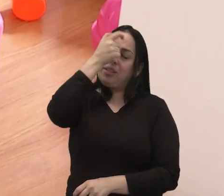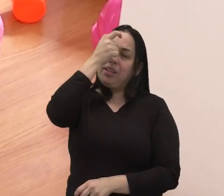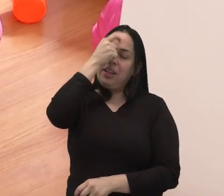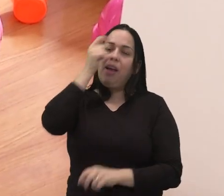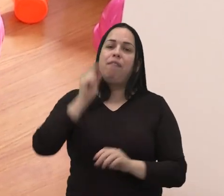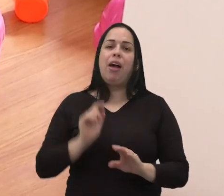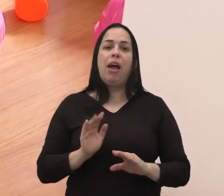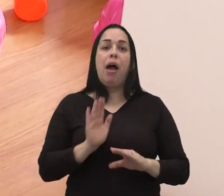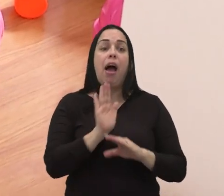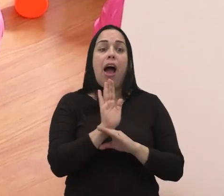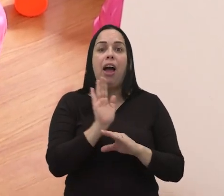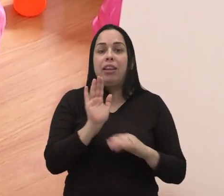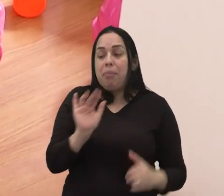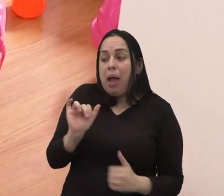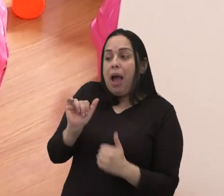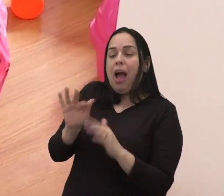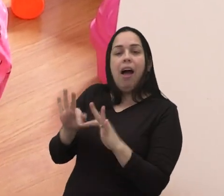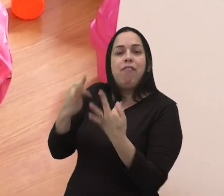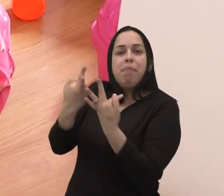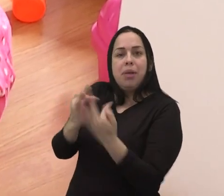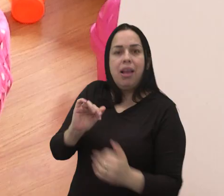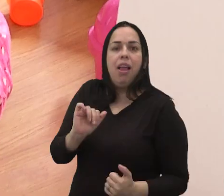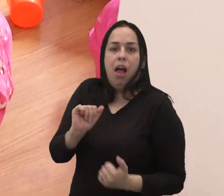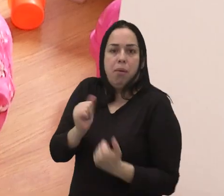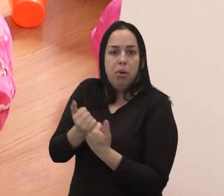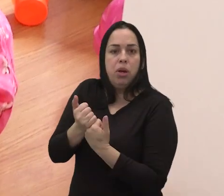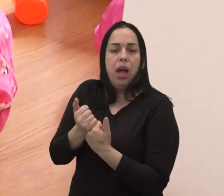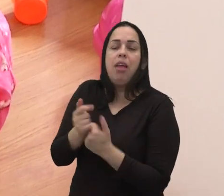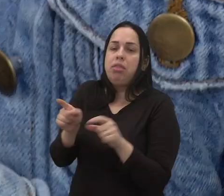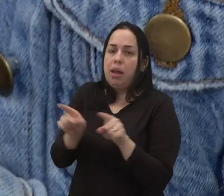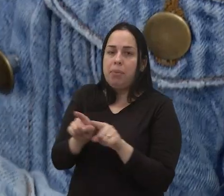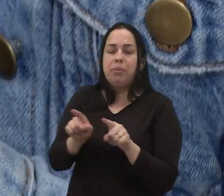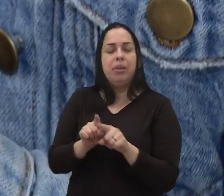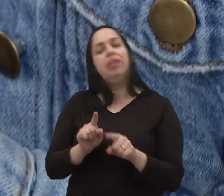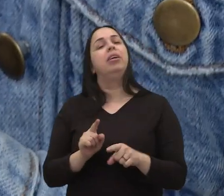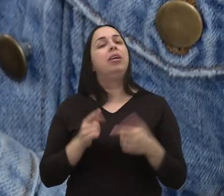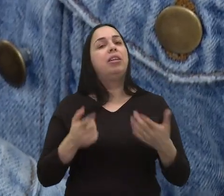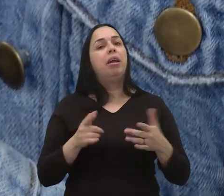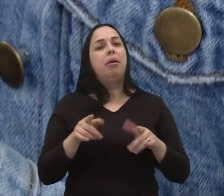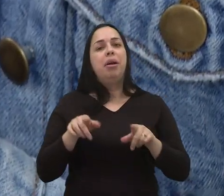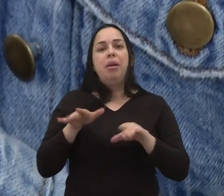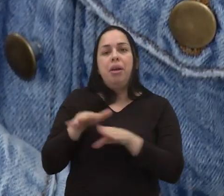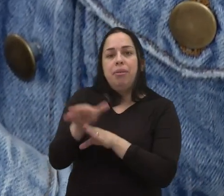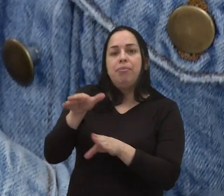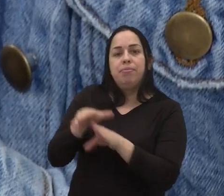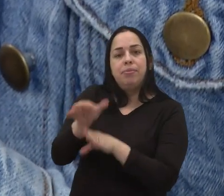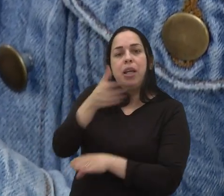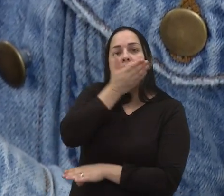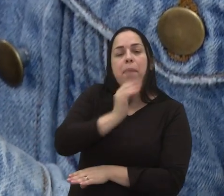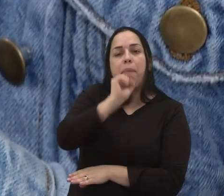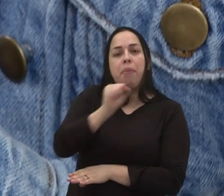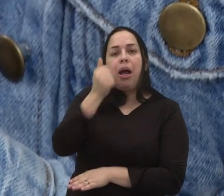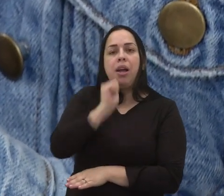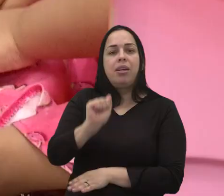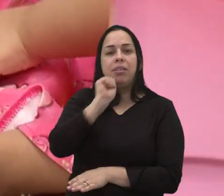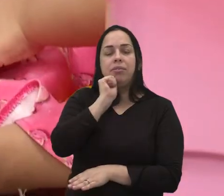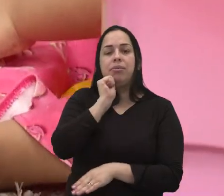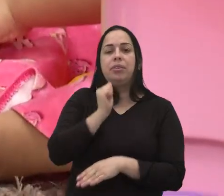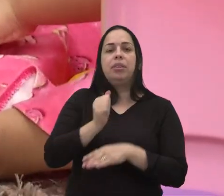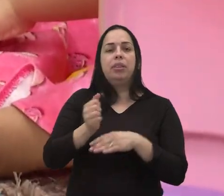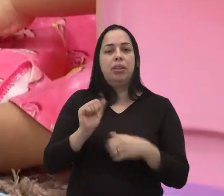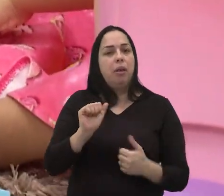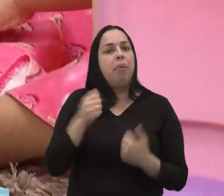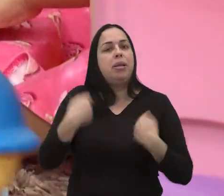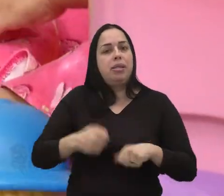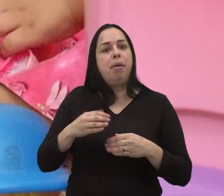pode ajudar no apoio às famílias de crianças que têm o transtorno, maneira de alertar os pais sobre a importância de